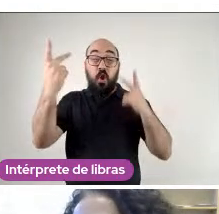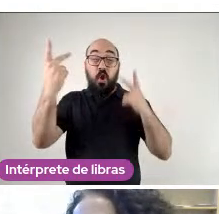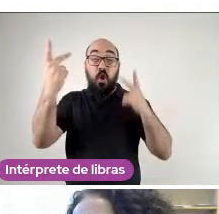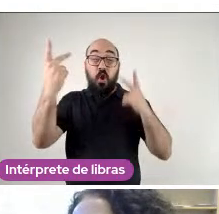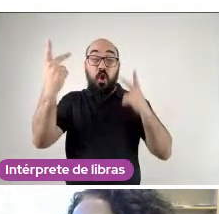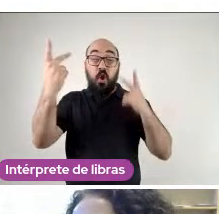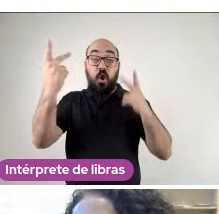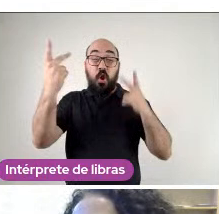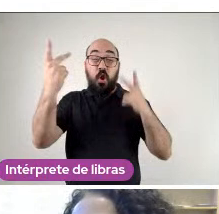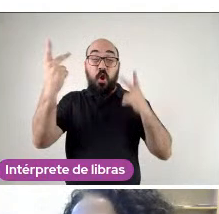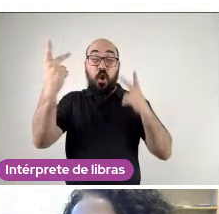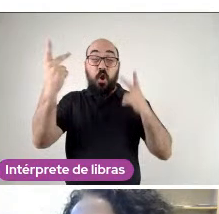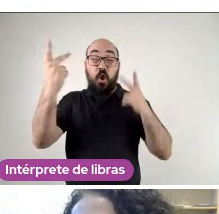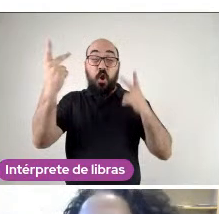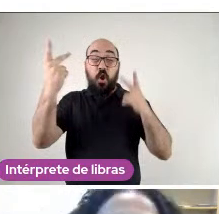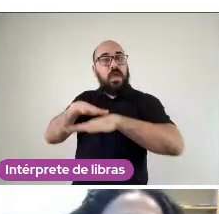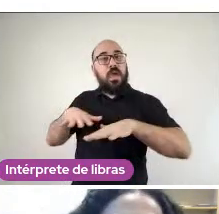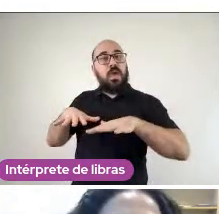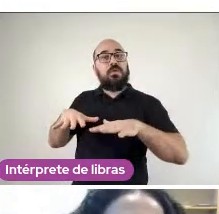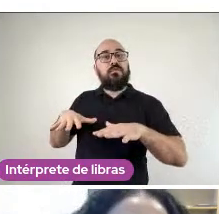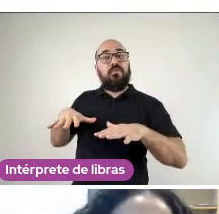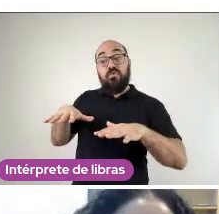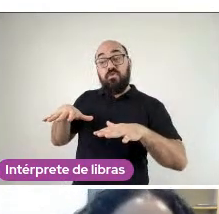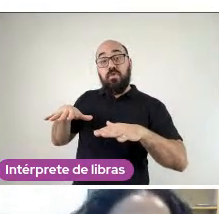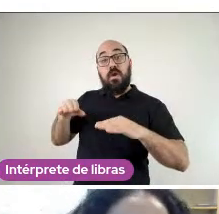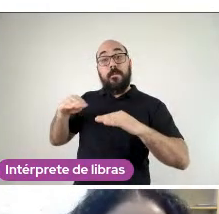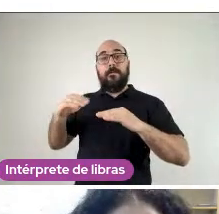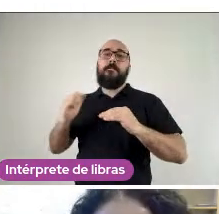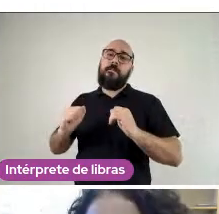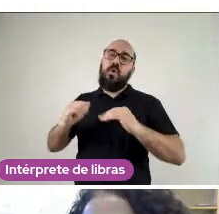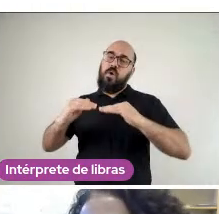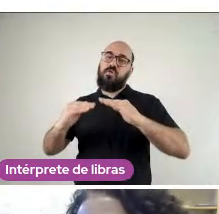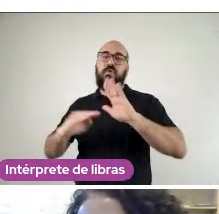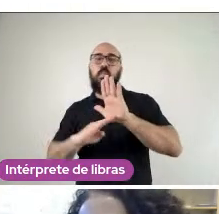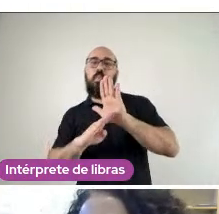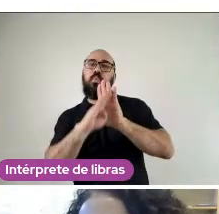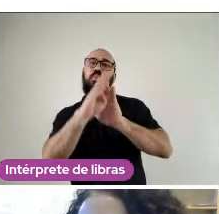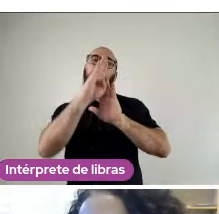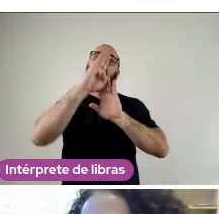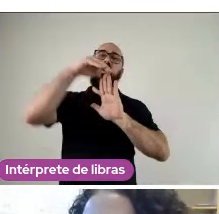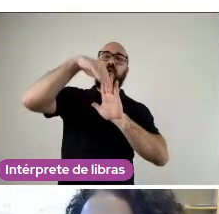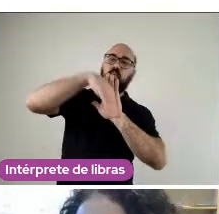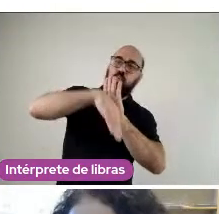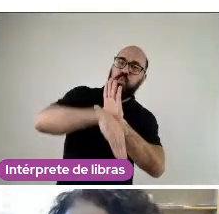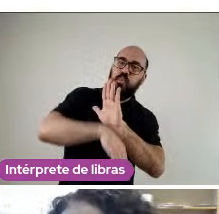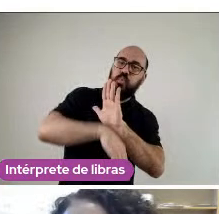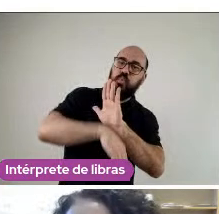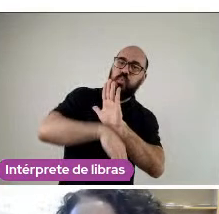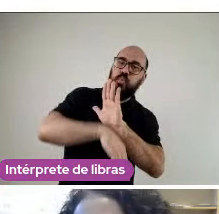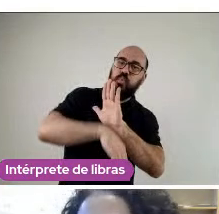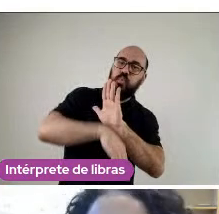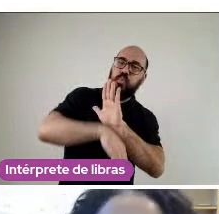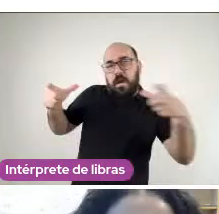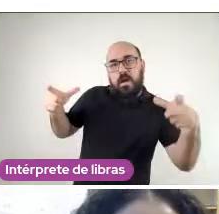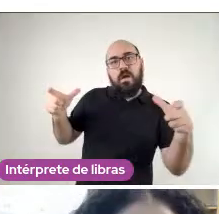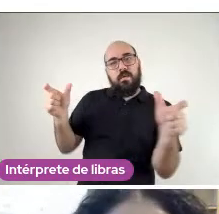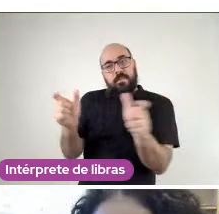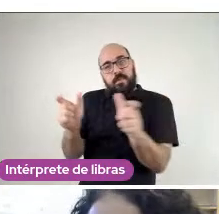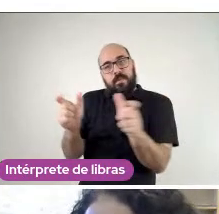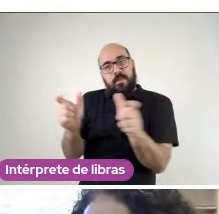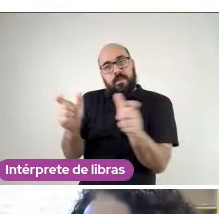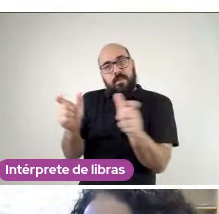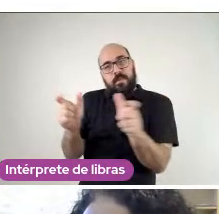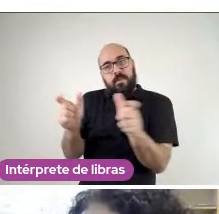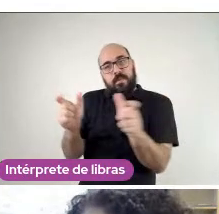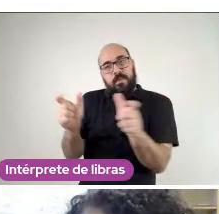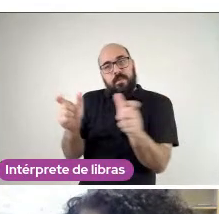né? Então, que pode ser baixo ou alto, dependendo do organismo. Então, por exemplo, aqui a gente tem uma floração de um